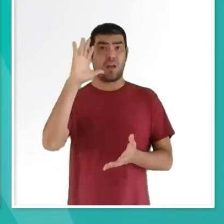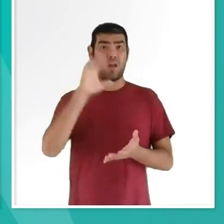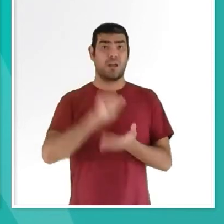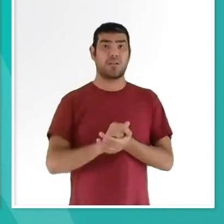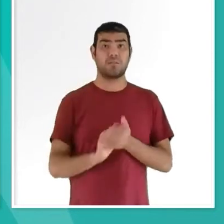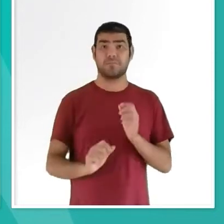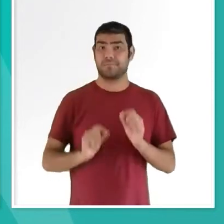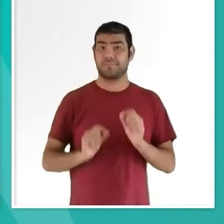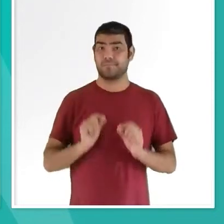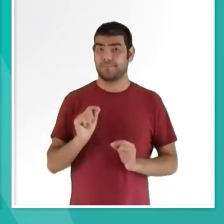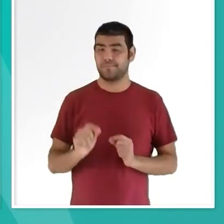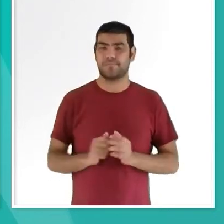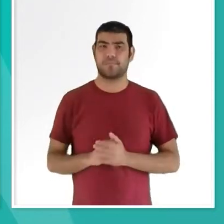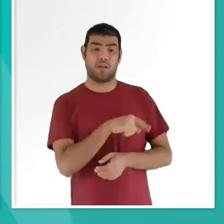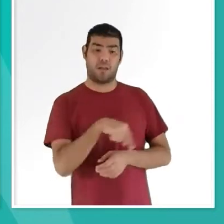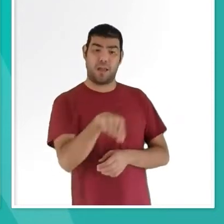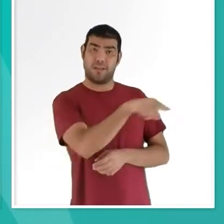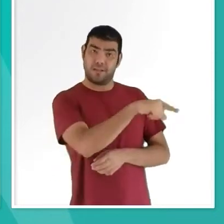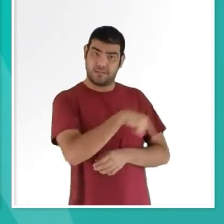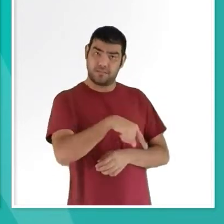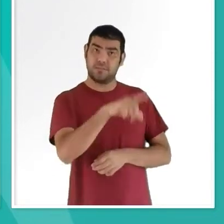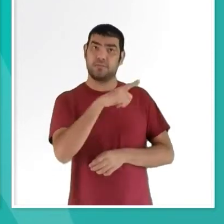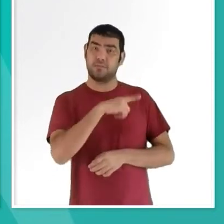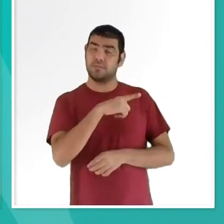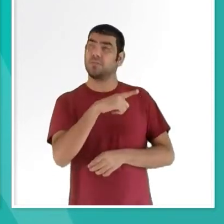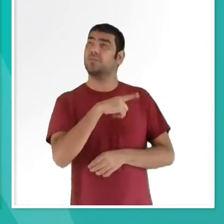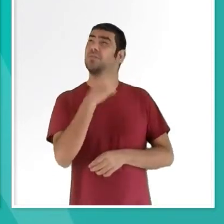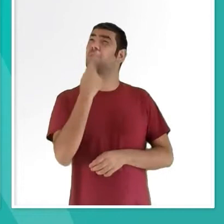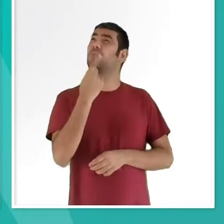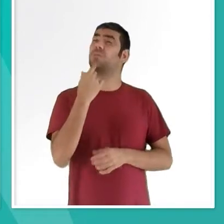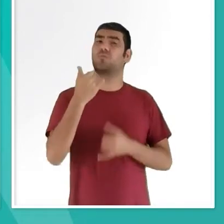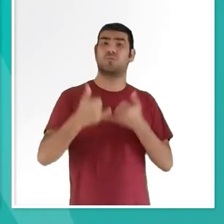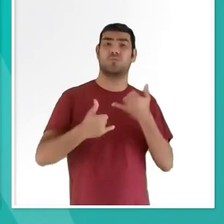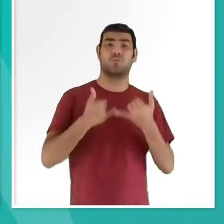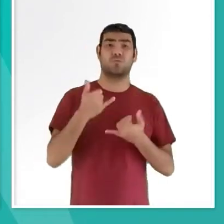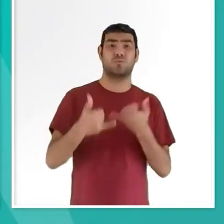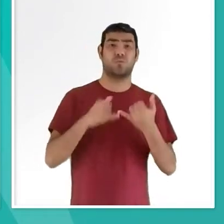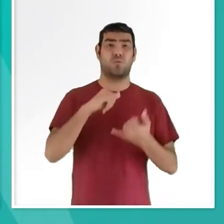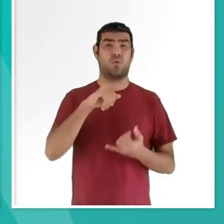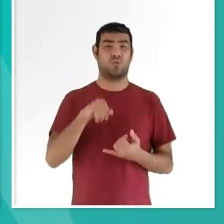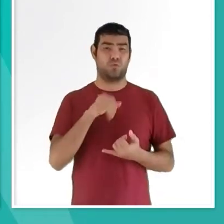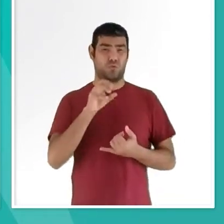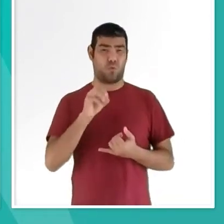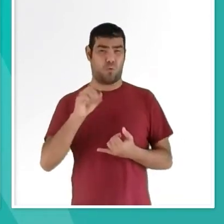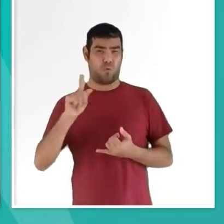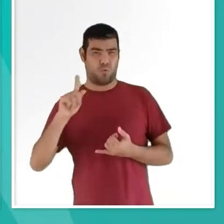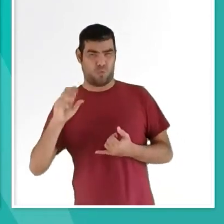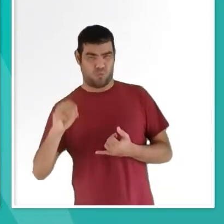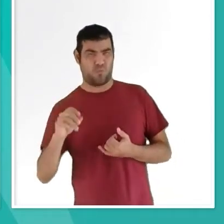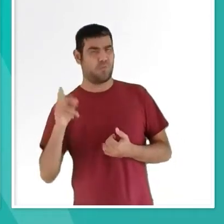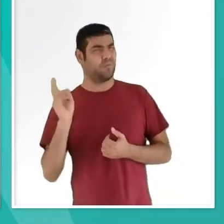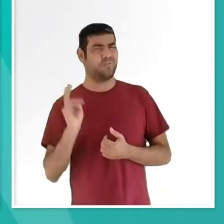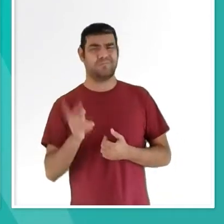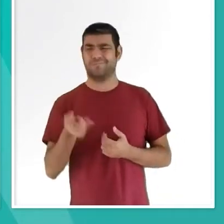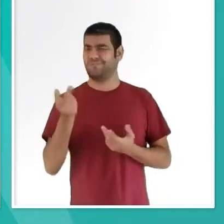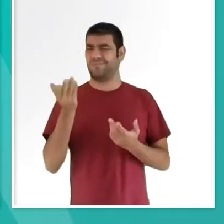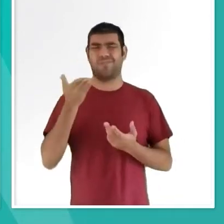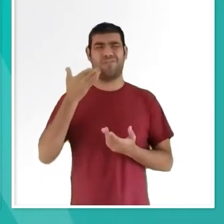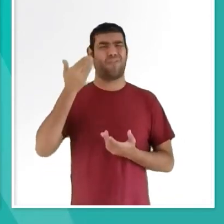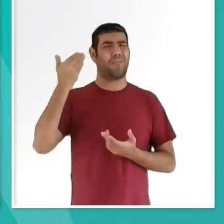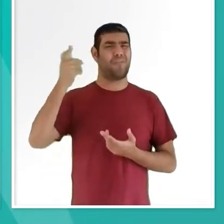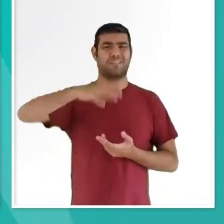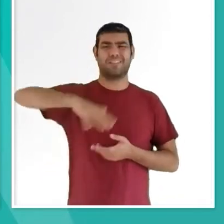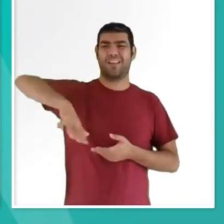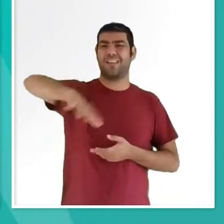tinham uma espécie de jogo muito popular ali na civilização deles, na